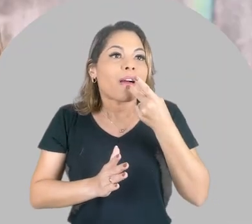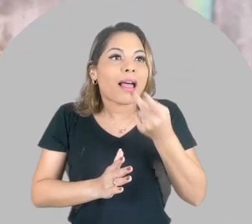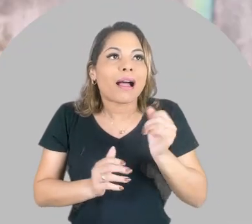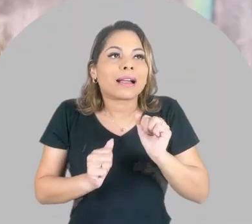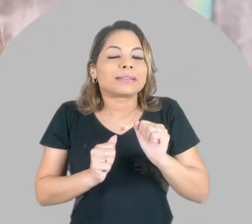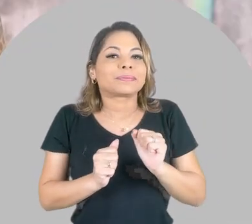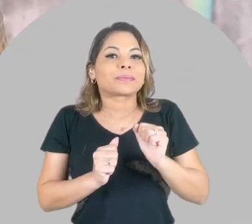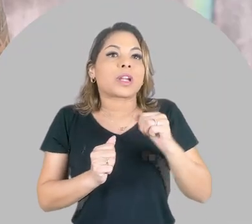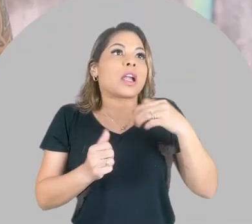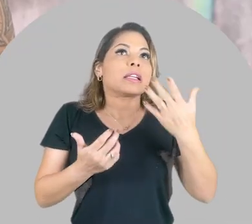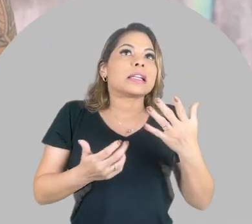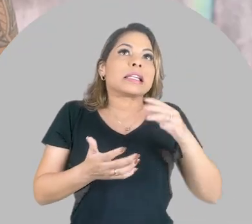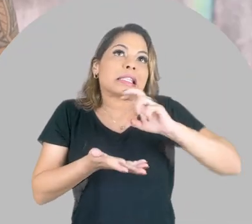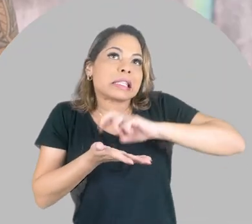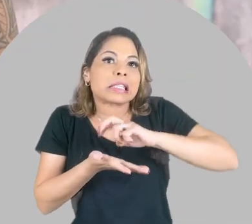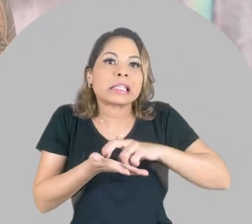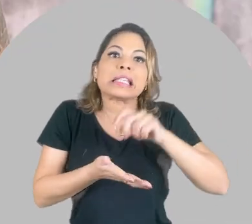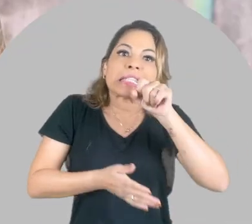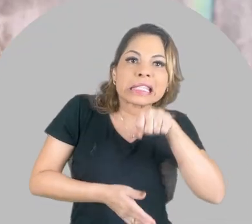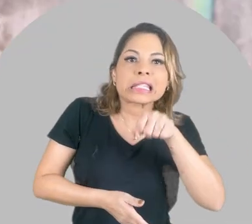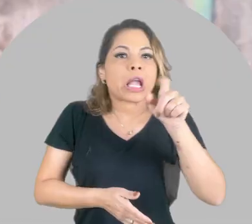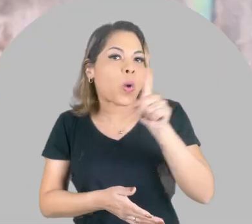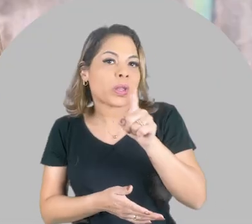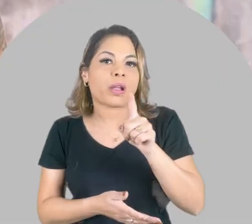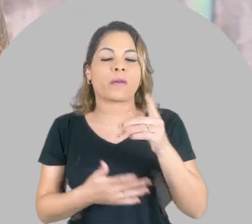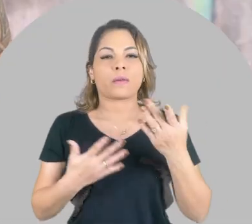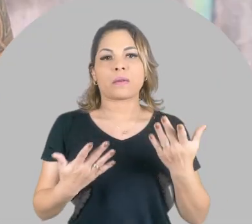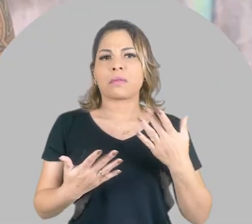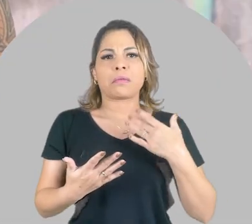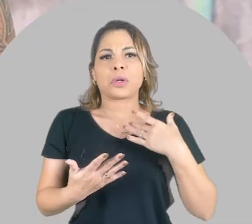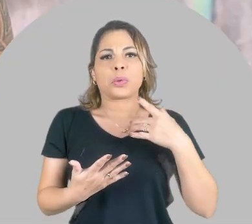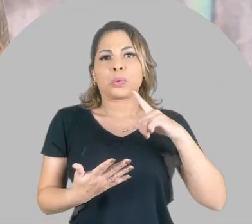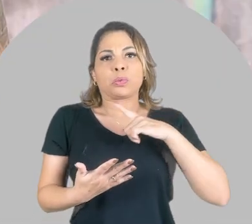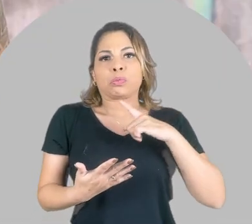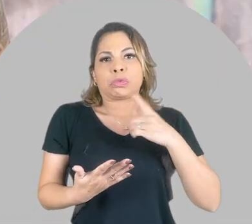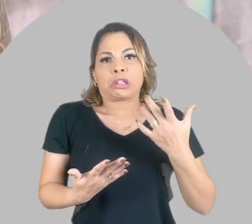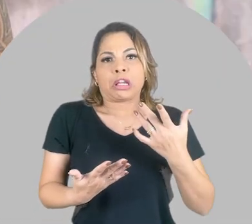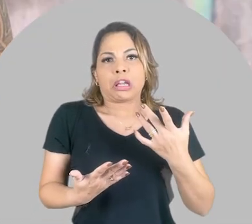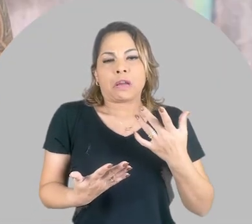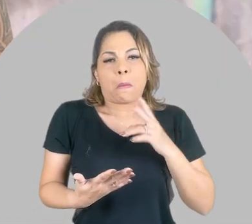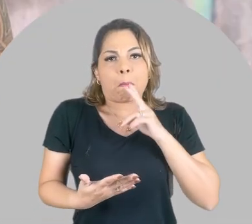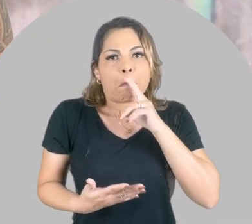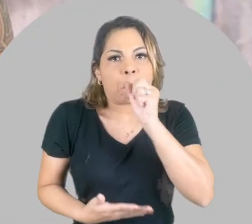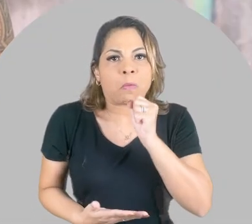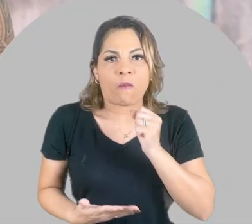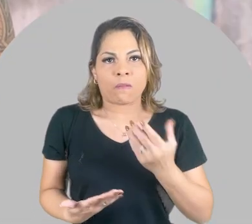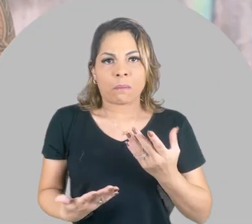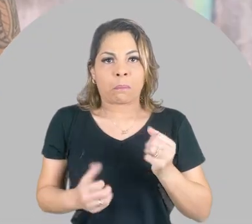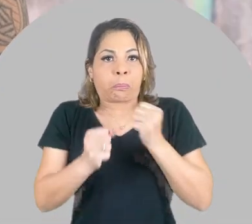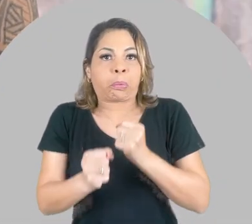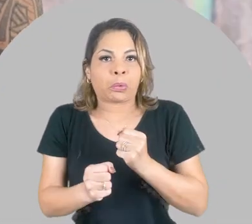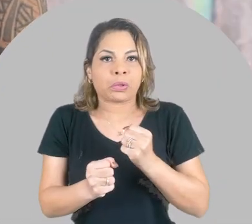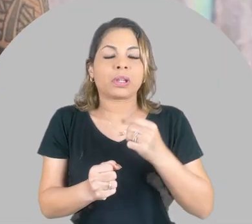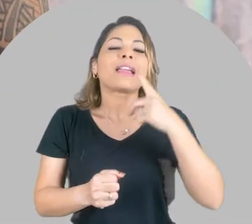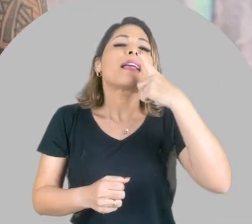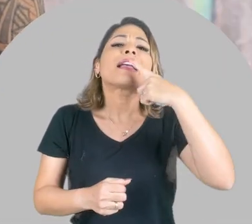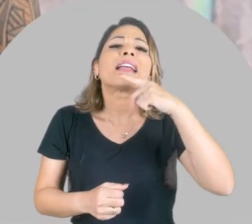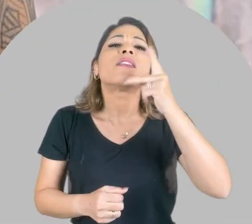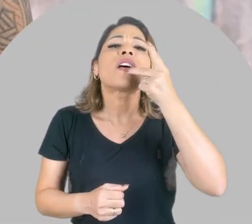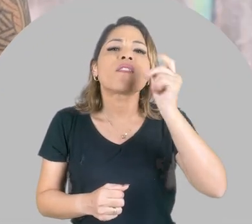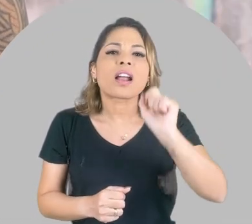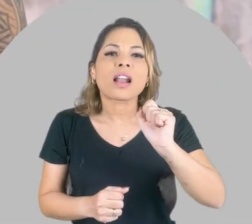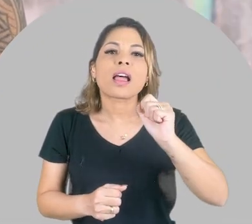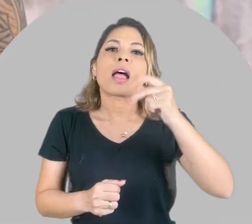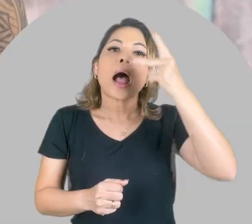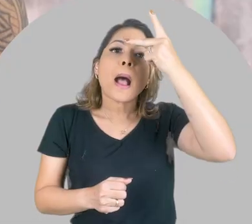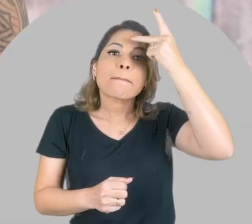Eu não posso te dizer quando é hip hop ou não é hip hop, porque eu não tenho esse poder. Quem vai dizer é